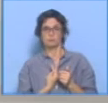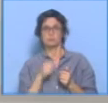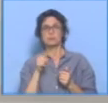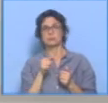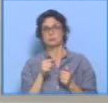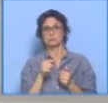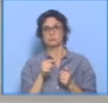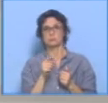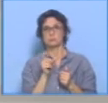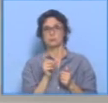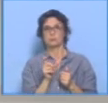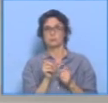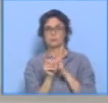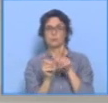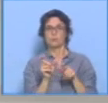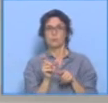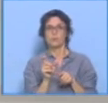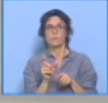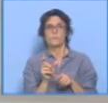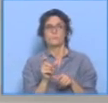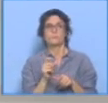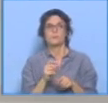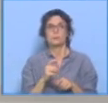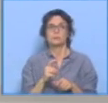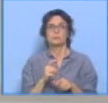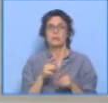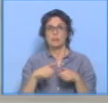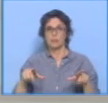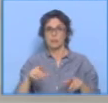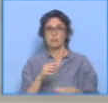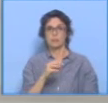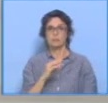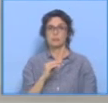com o verbo shuv. Shuv, que em hebraico significa voltar.